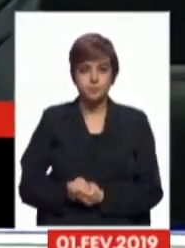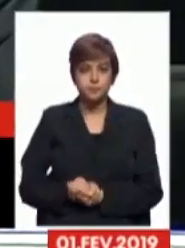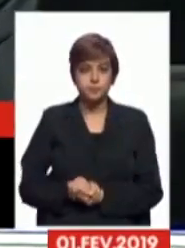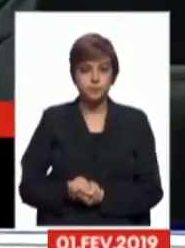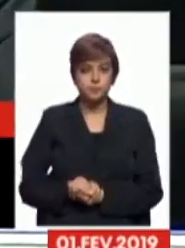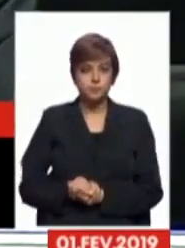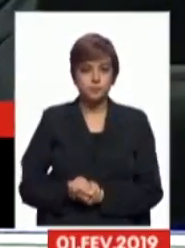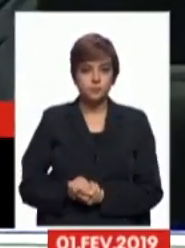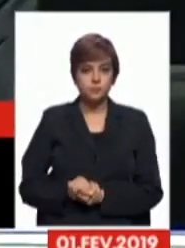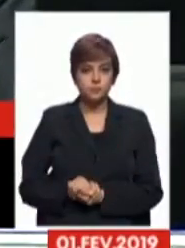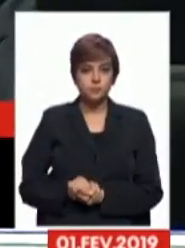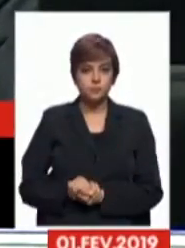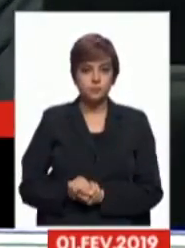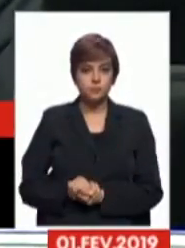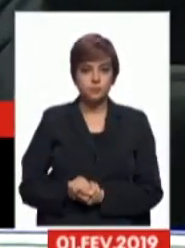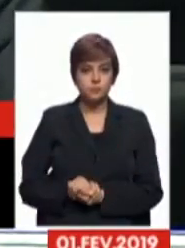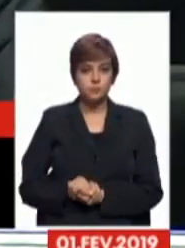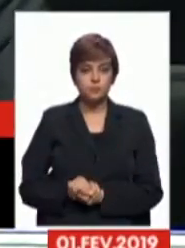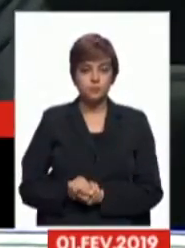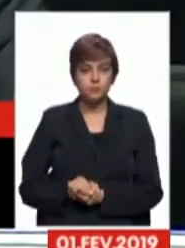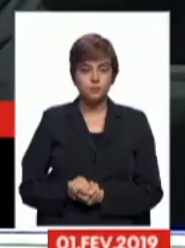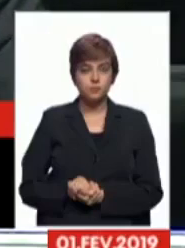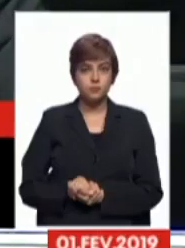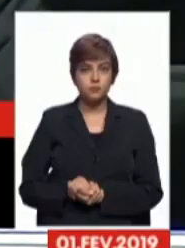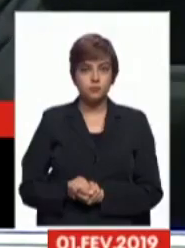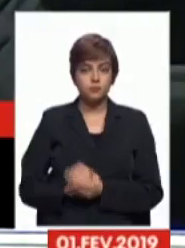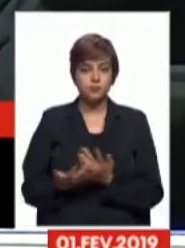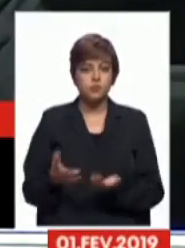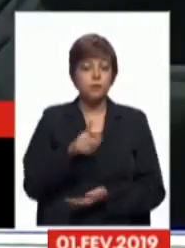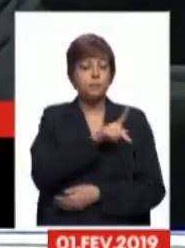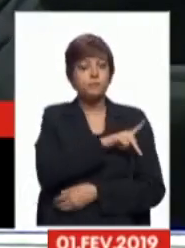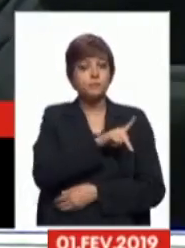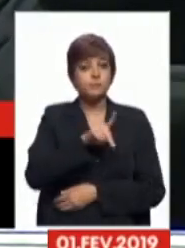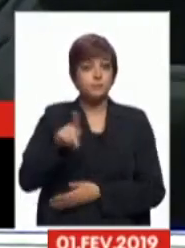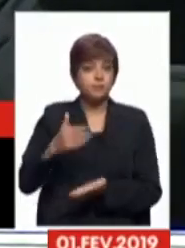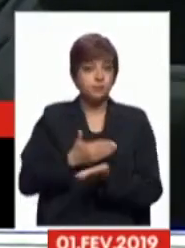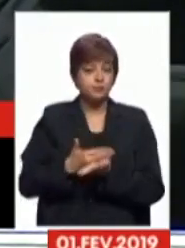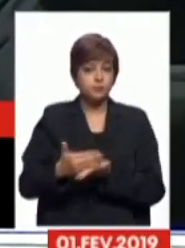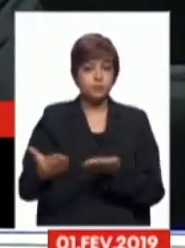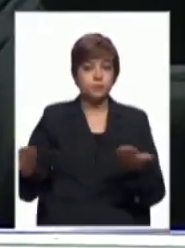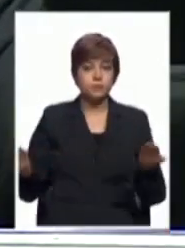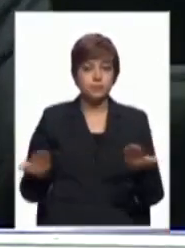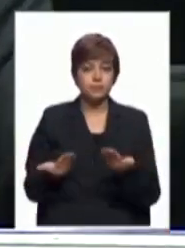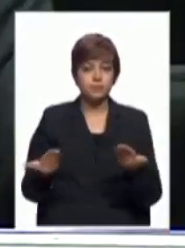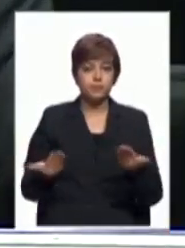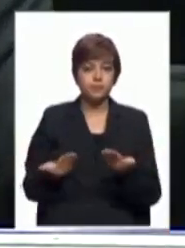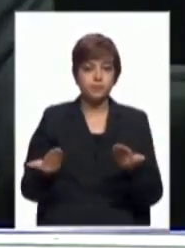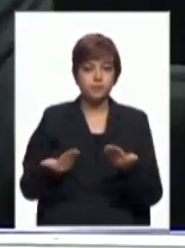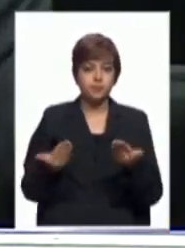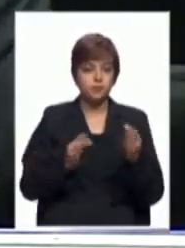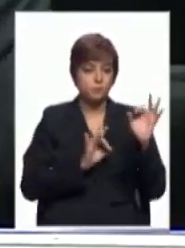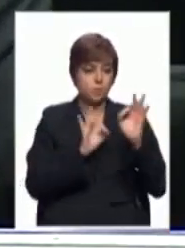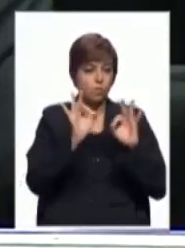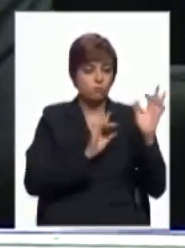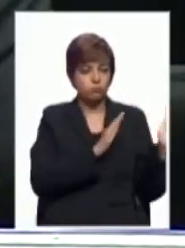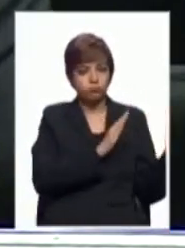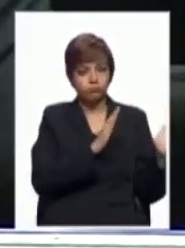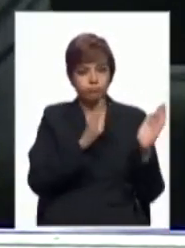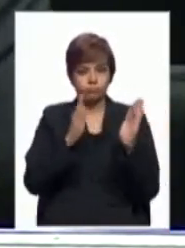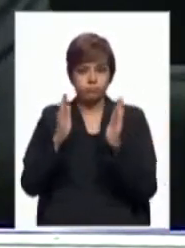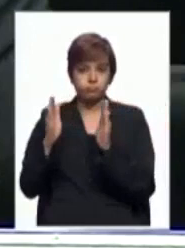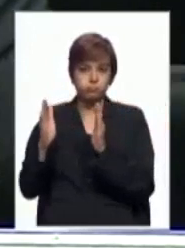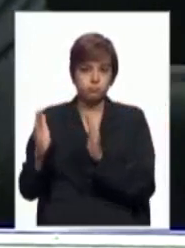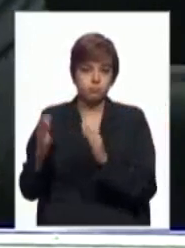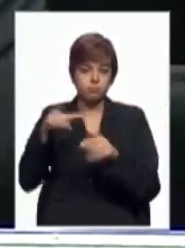Designação de escrutinadores. A presidência dará, neste instante, início ao processo de eleição dos membros da mesa